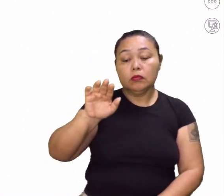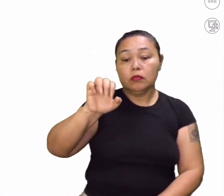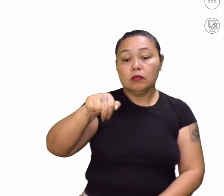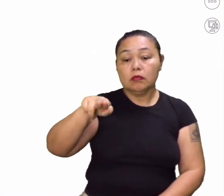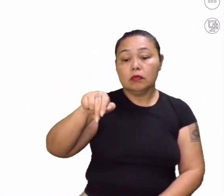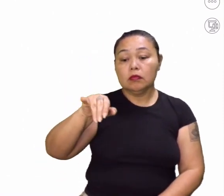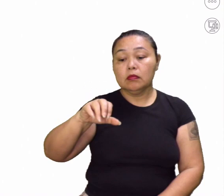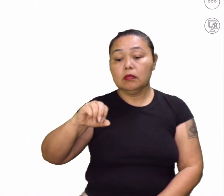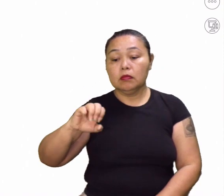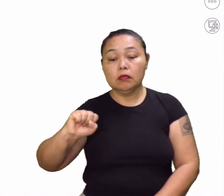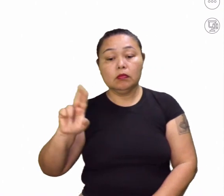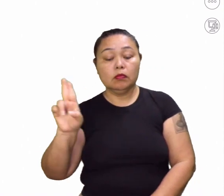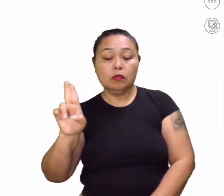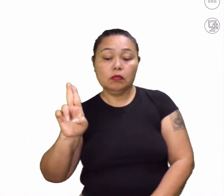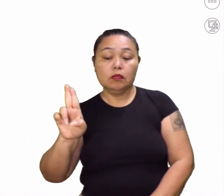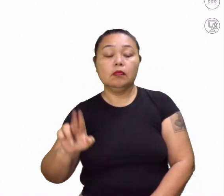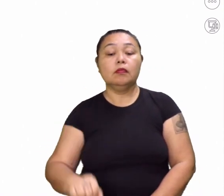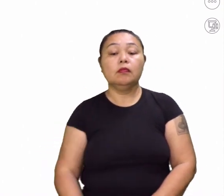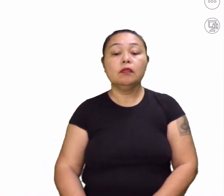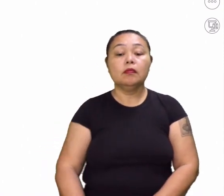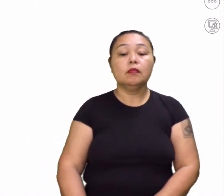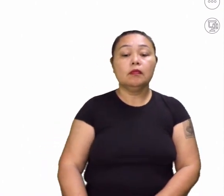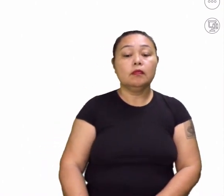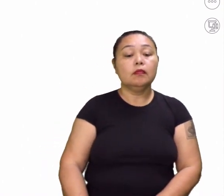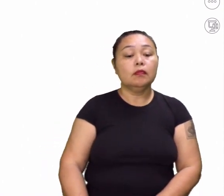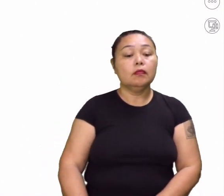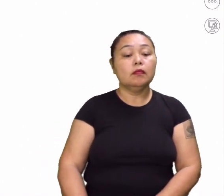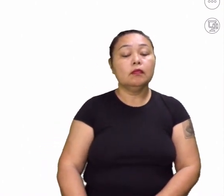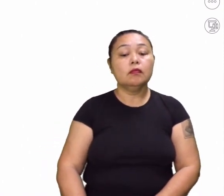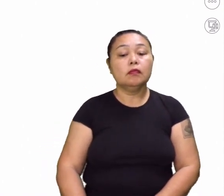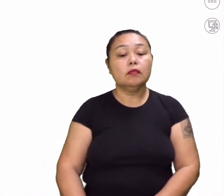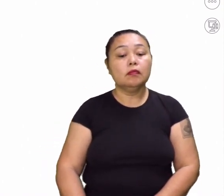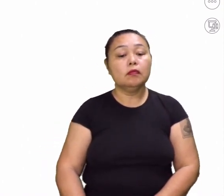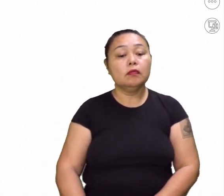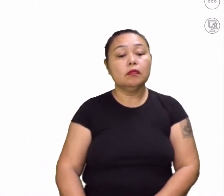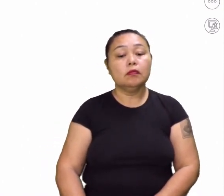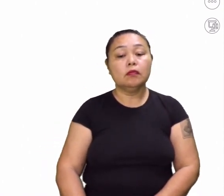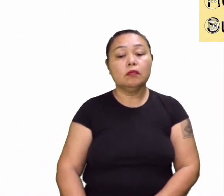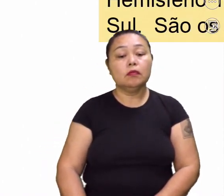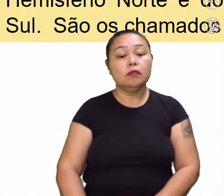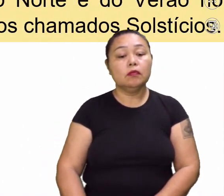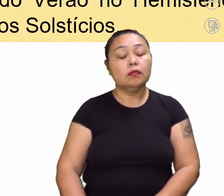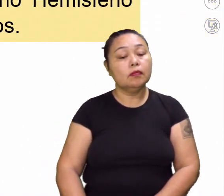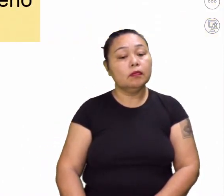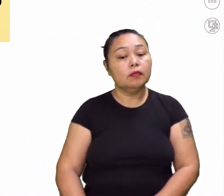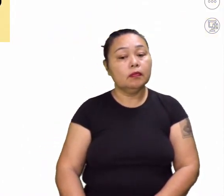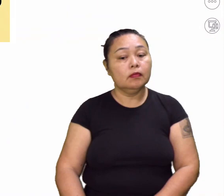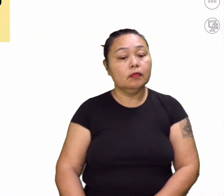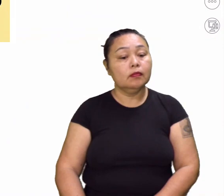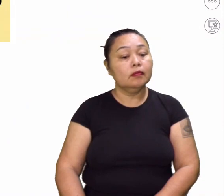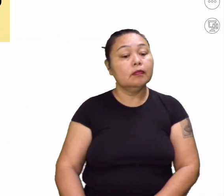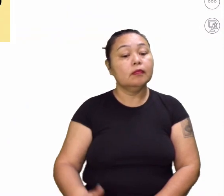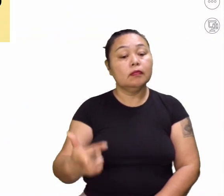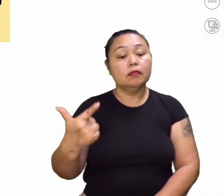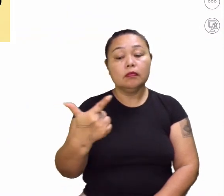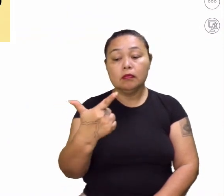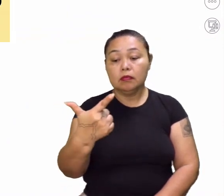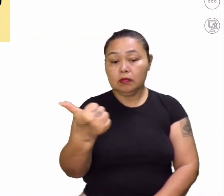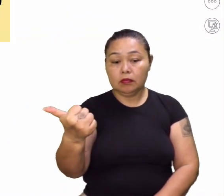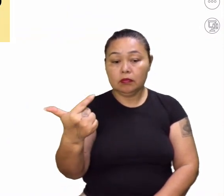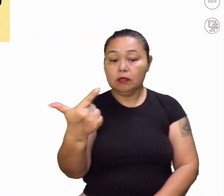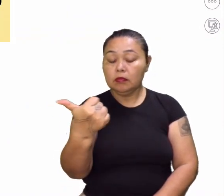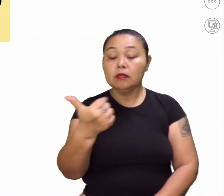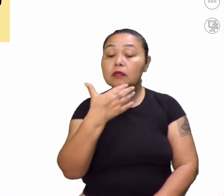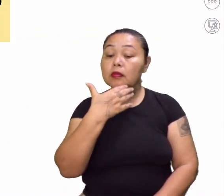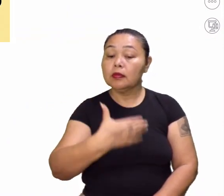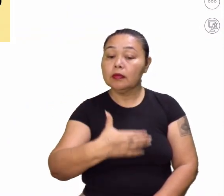de equinócio. No hemisfério norte e da primavera no hemisfério, né? São chamados equinócios. Beleza. E 21 a 22